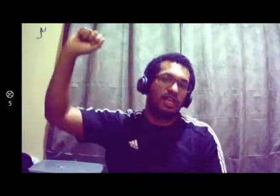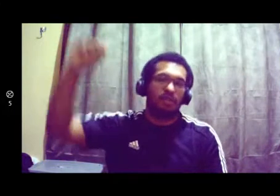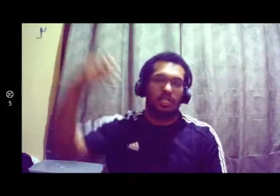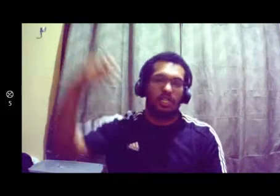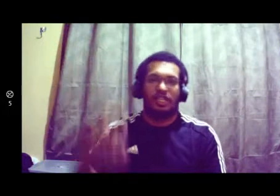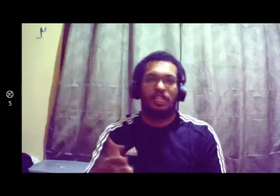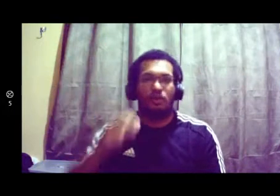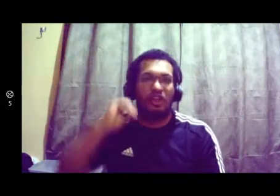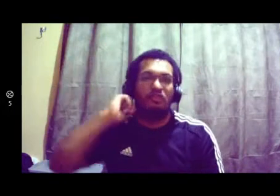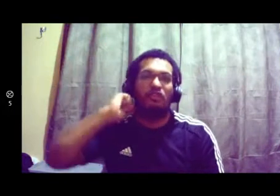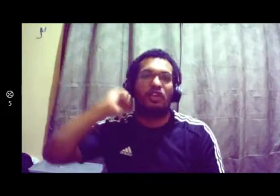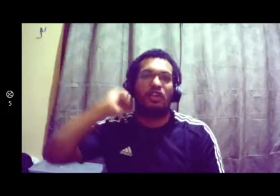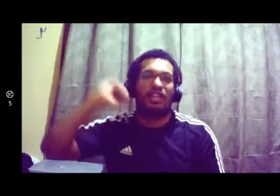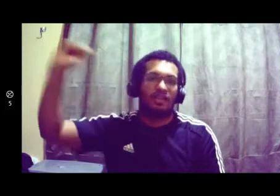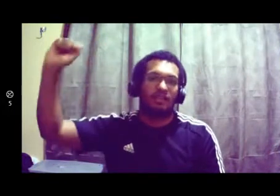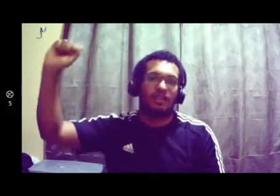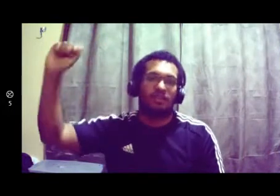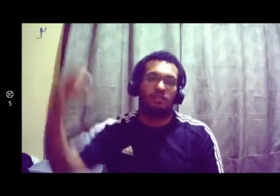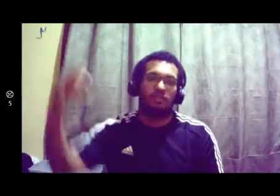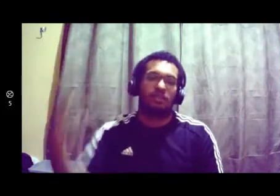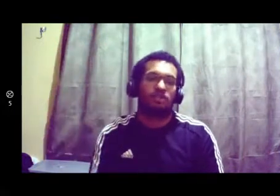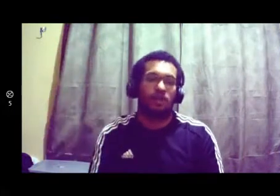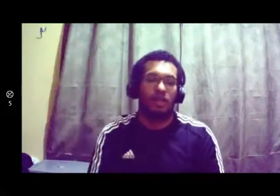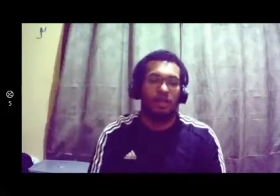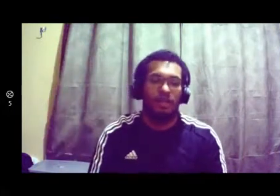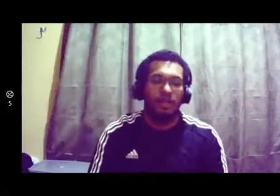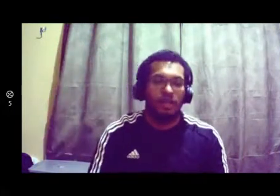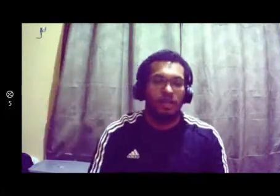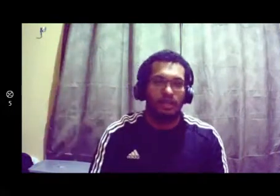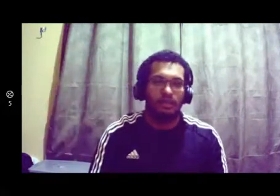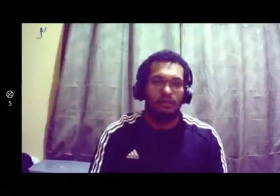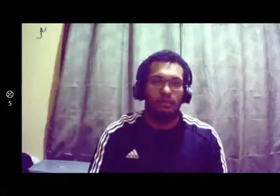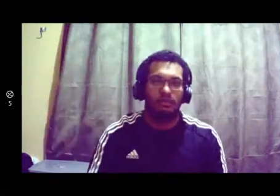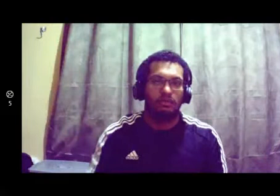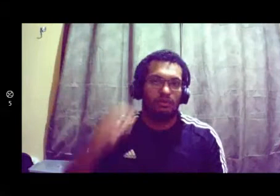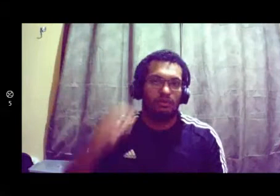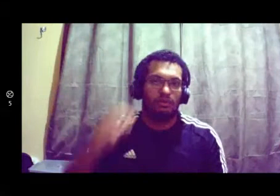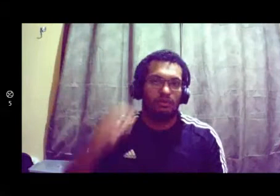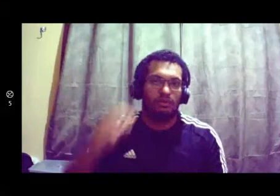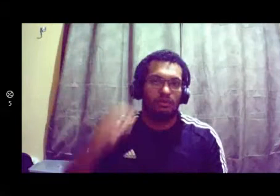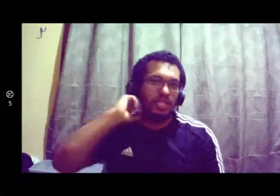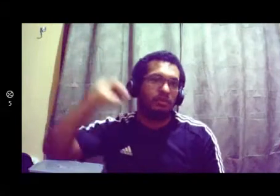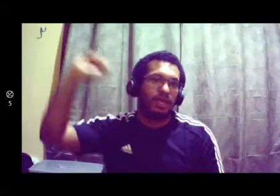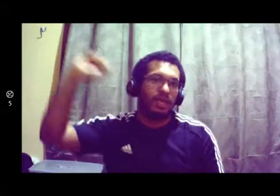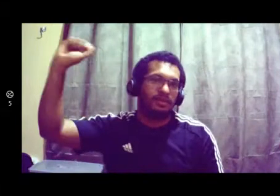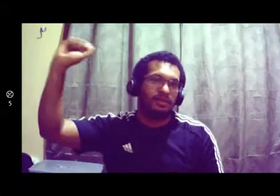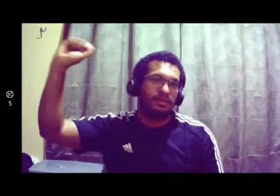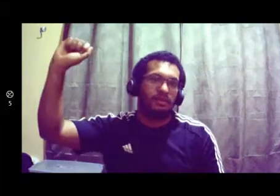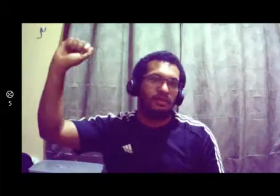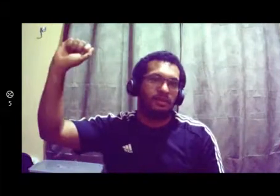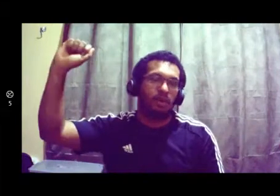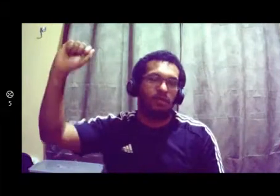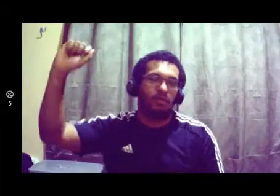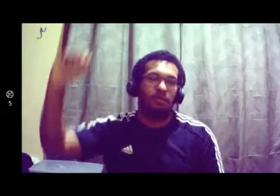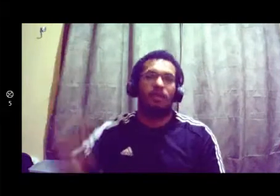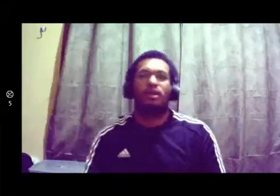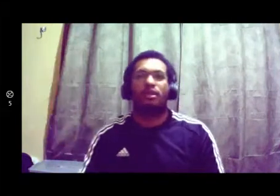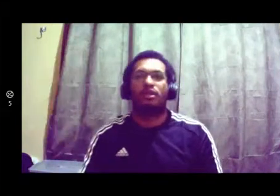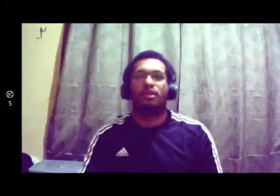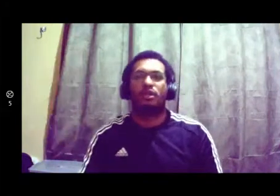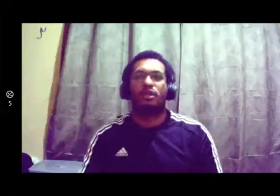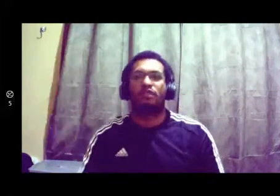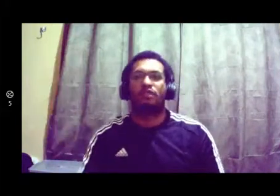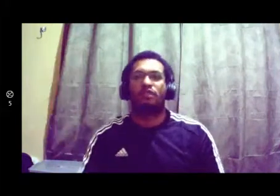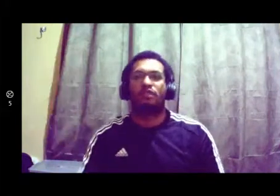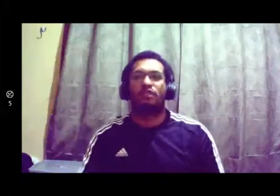assim. Porque Tiradentes morreu enforcado, né? Segundo a história. Então, o mês de abril é assim, tá bom?